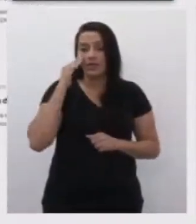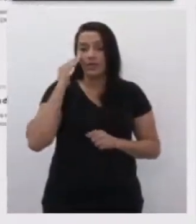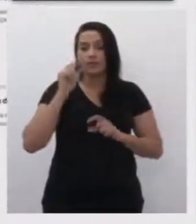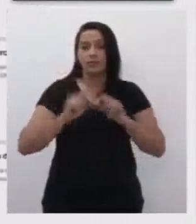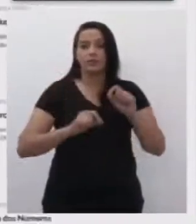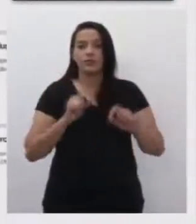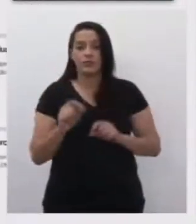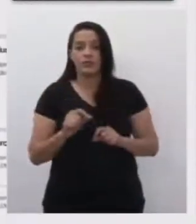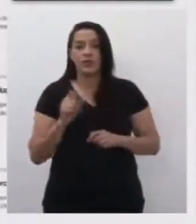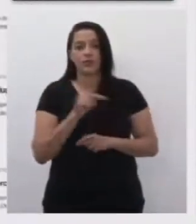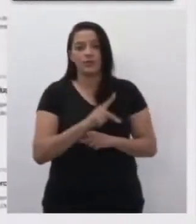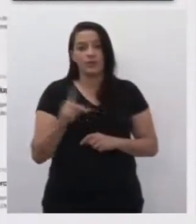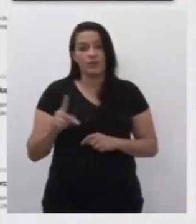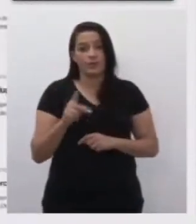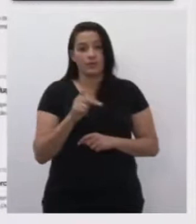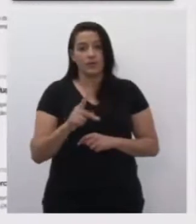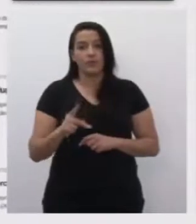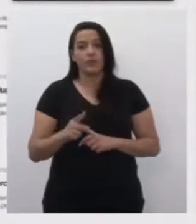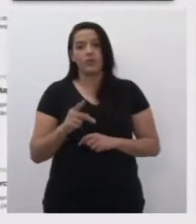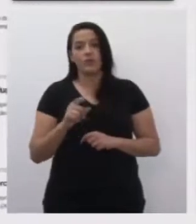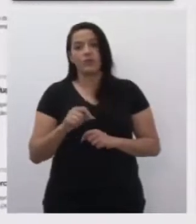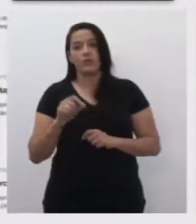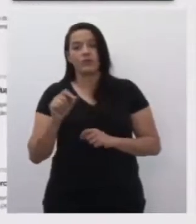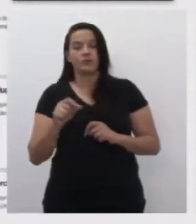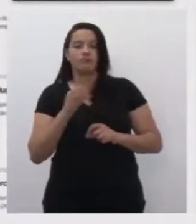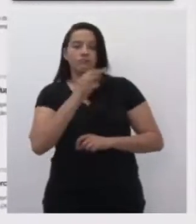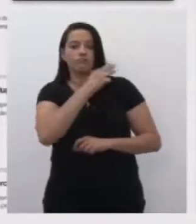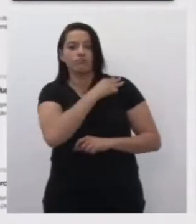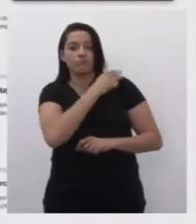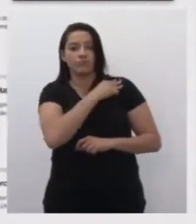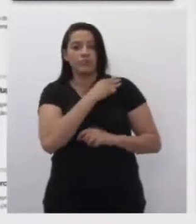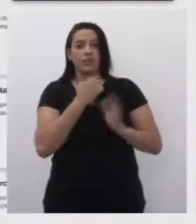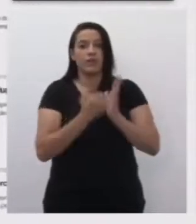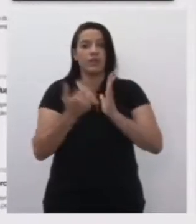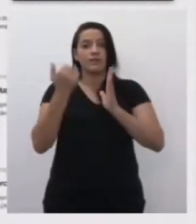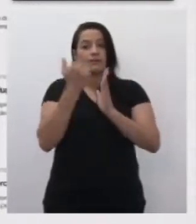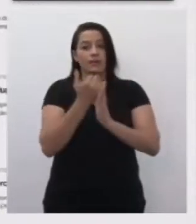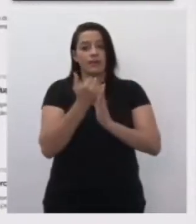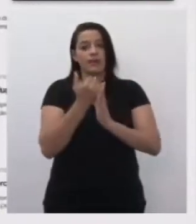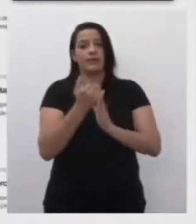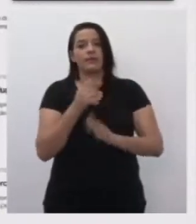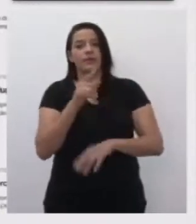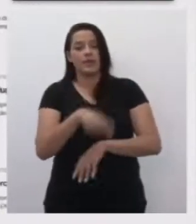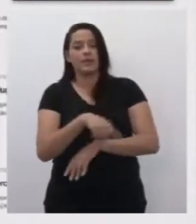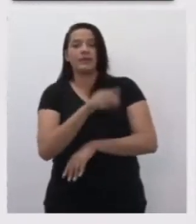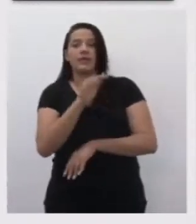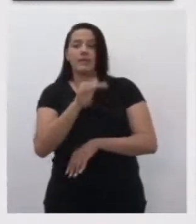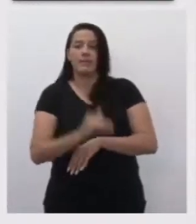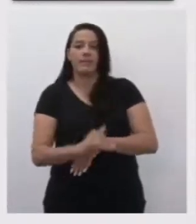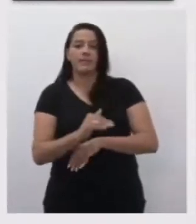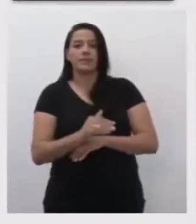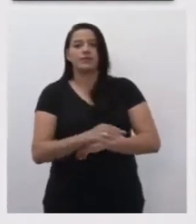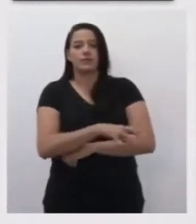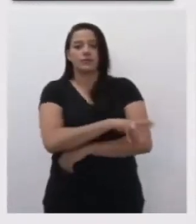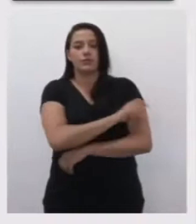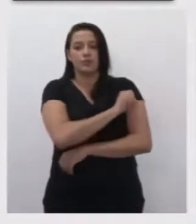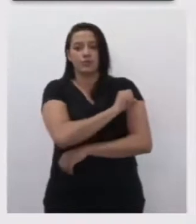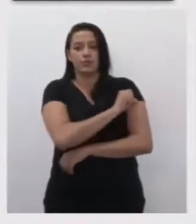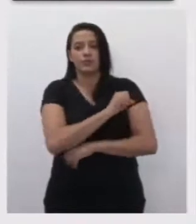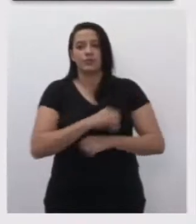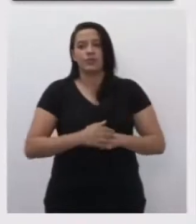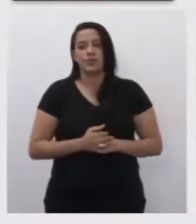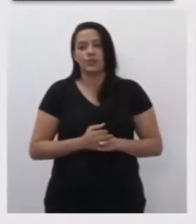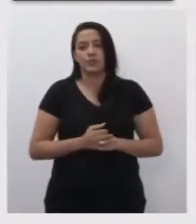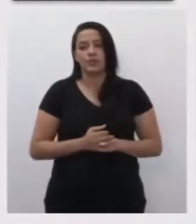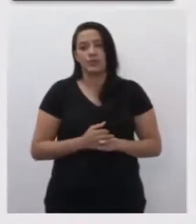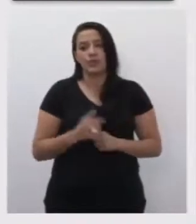E os professores de ensino médio, eles devem sentir isso, né? Que alguns gaps vêm do ensino fundamental, né? Que não adianta nem a gente dar um próximo passo com o